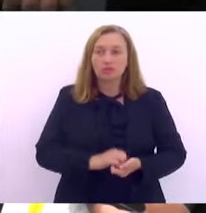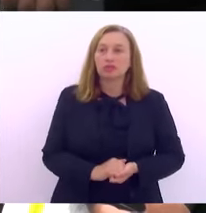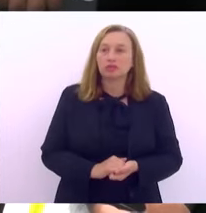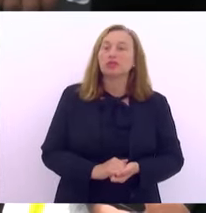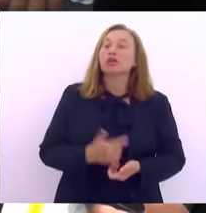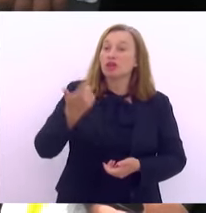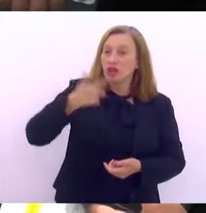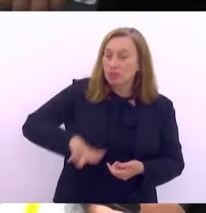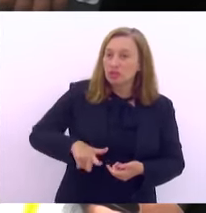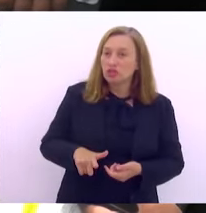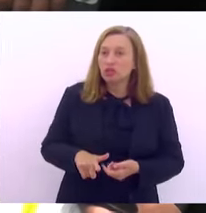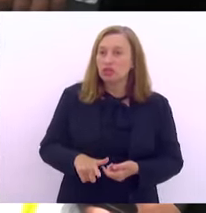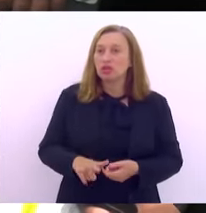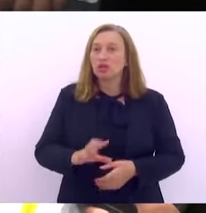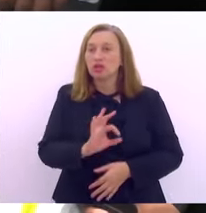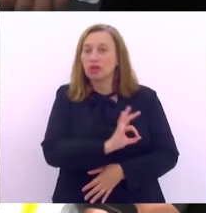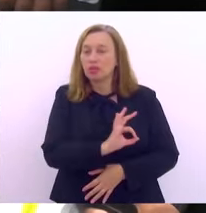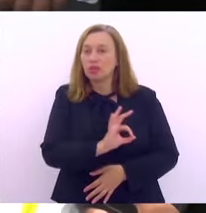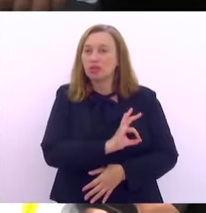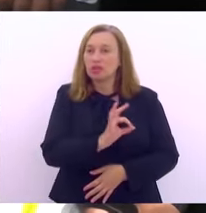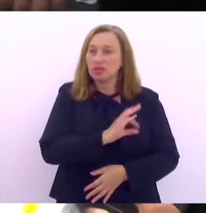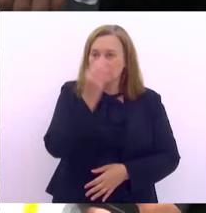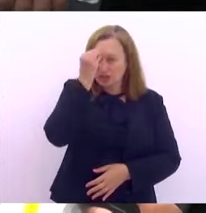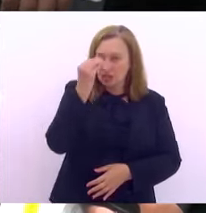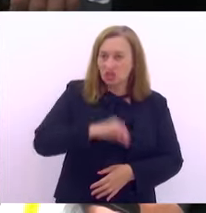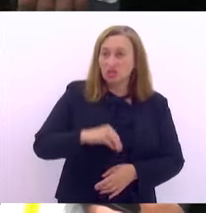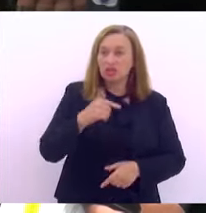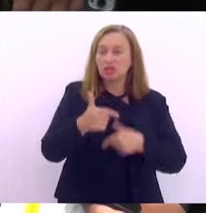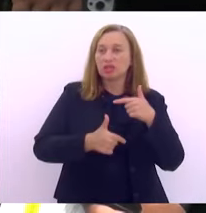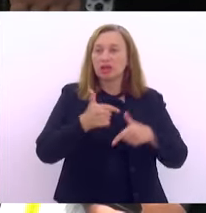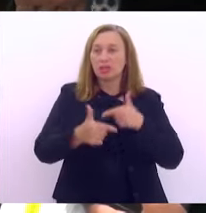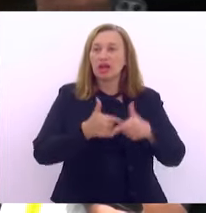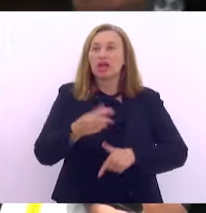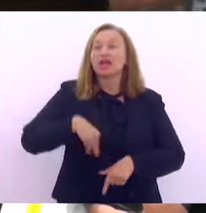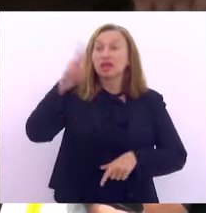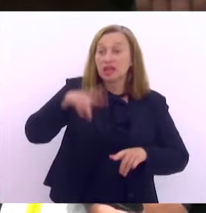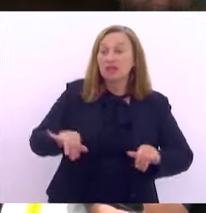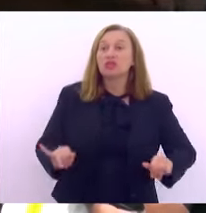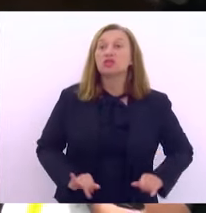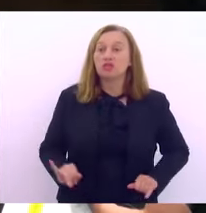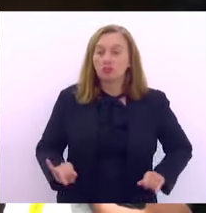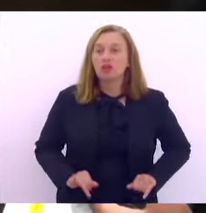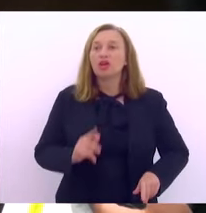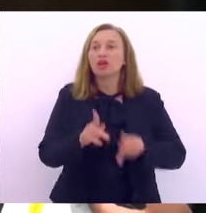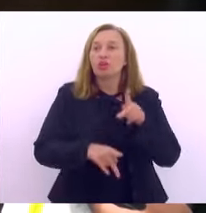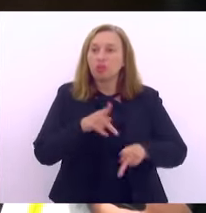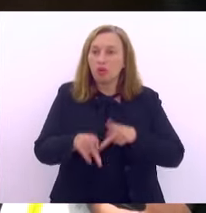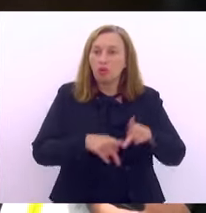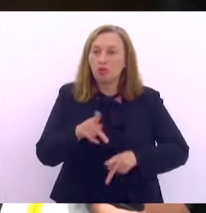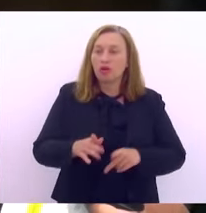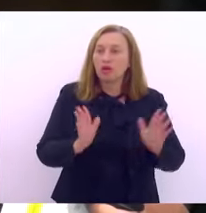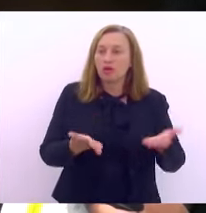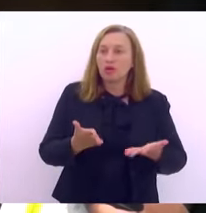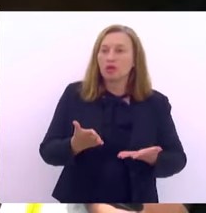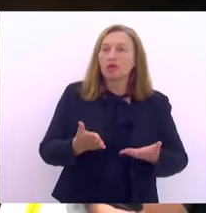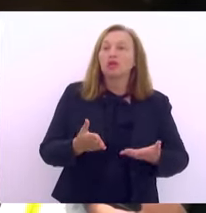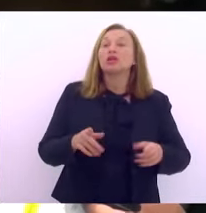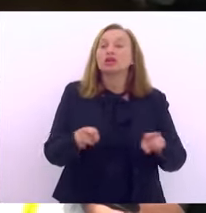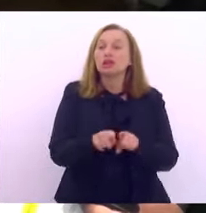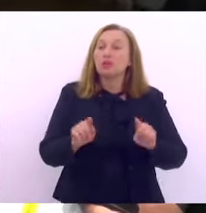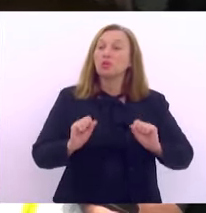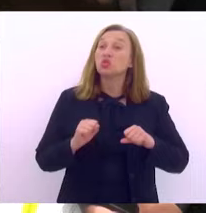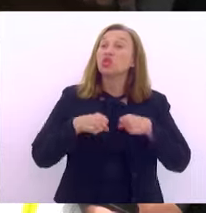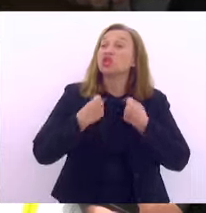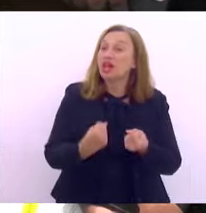vou repetir, a polícia vai desistir de trabalhar e quem vai sofrer com isso tudo é a população lá fora de bem, até aqueles que